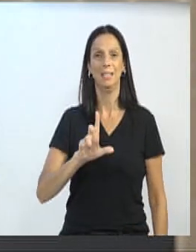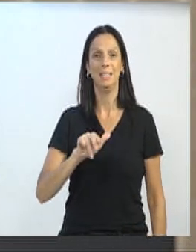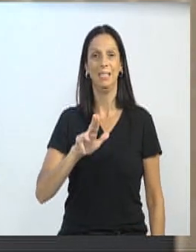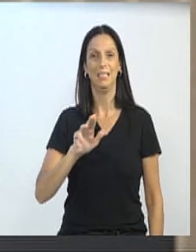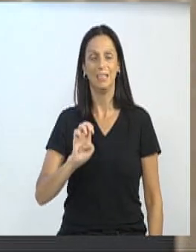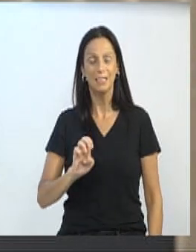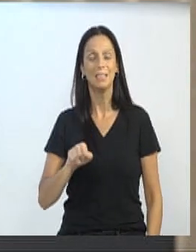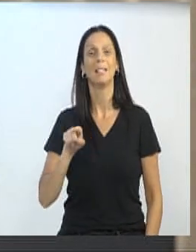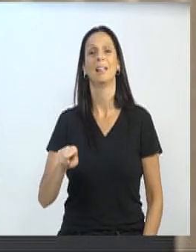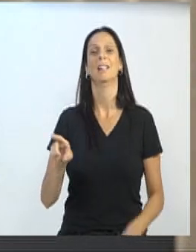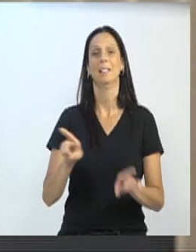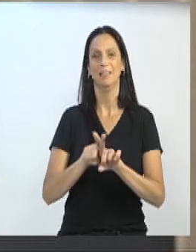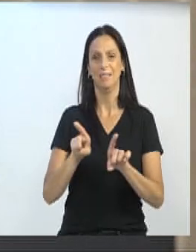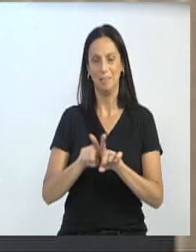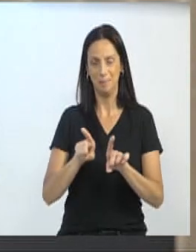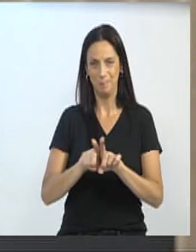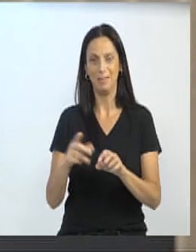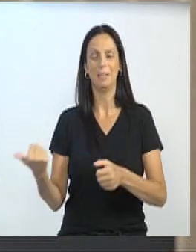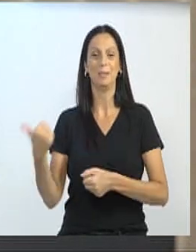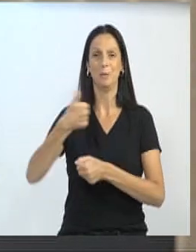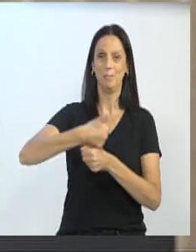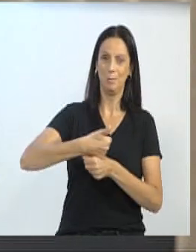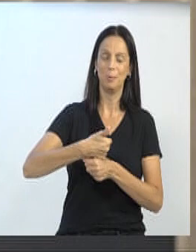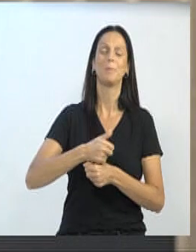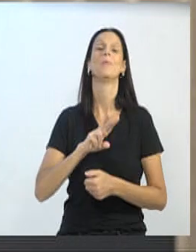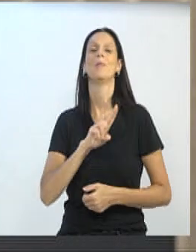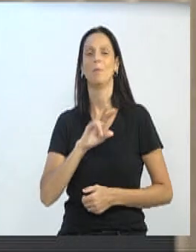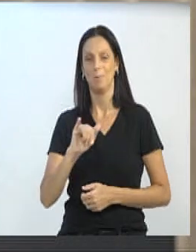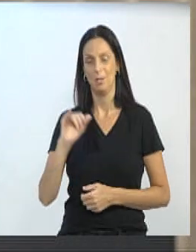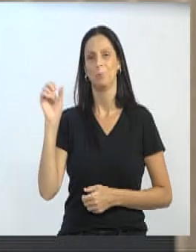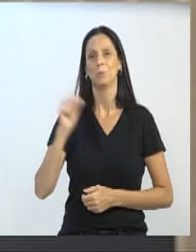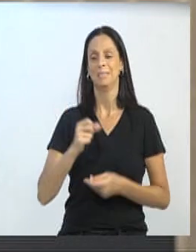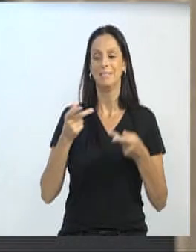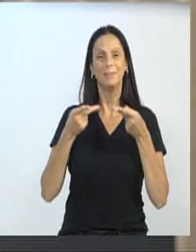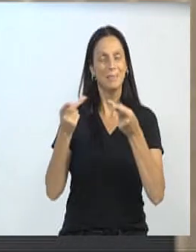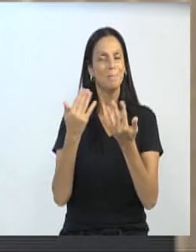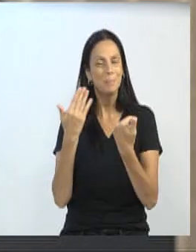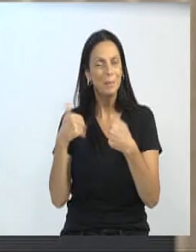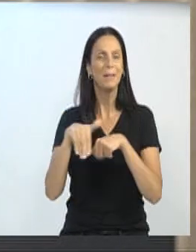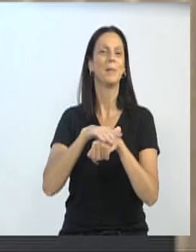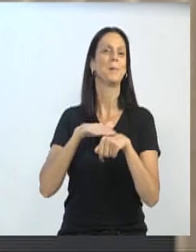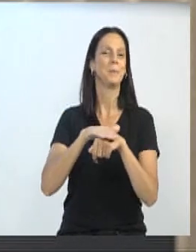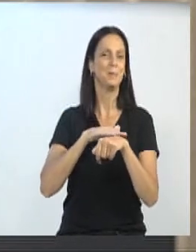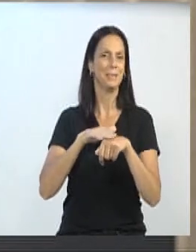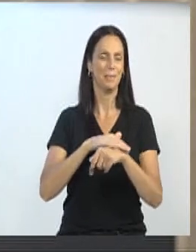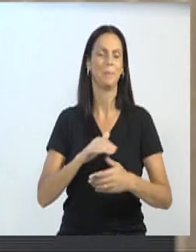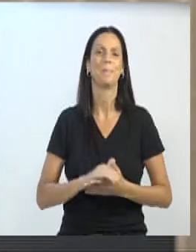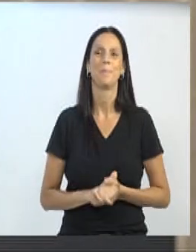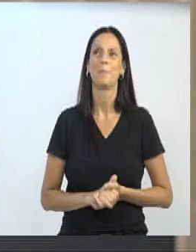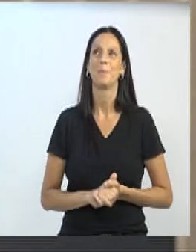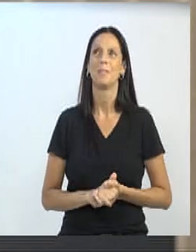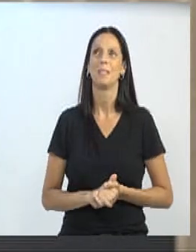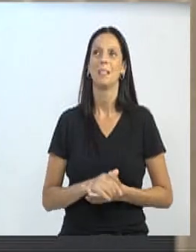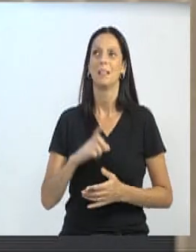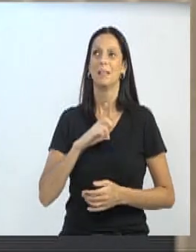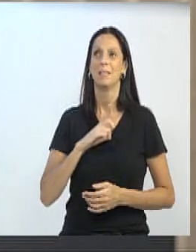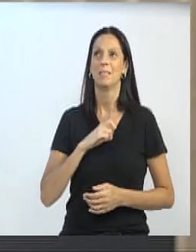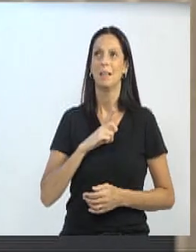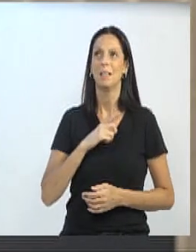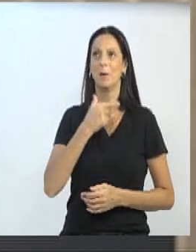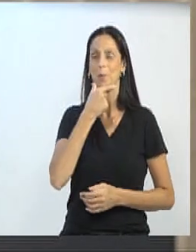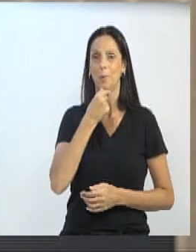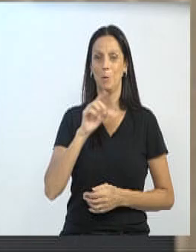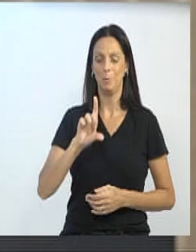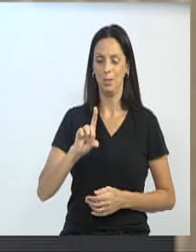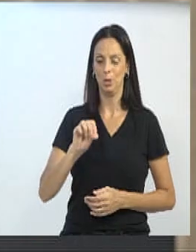antigo hards androse também iremos é visitar o qual o Dorival que é vizinho inclusive mora próximo da